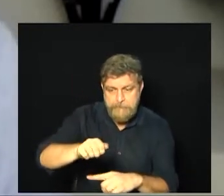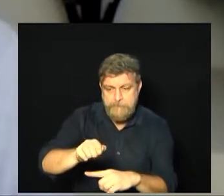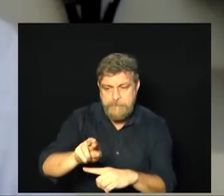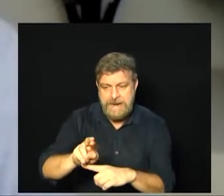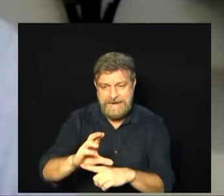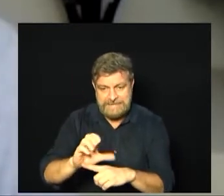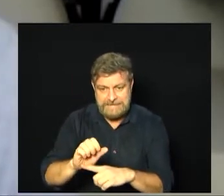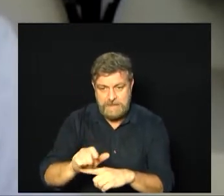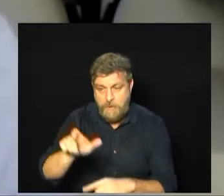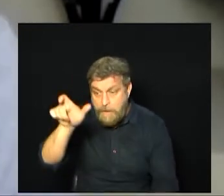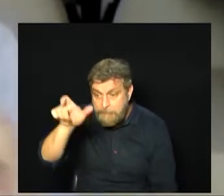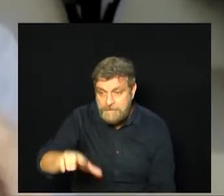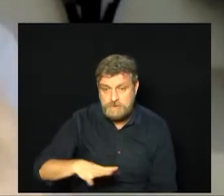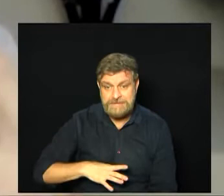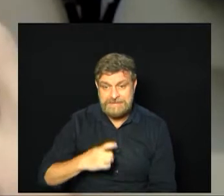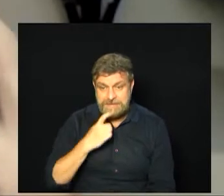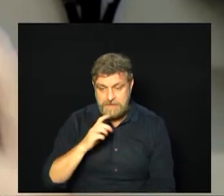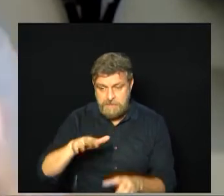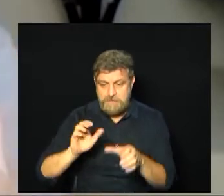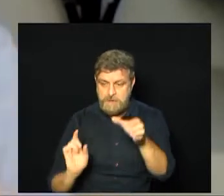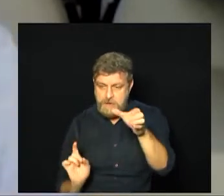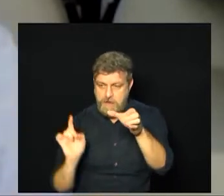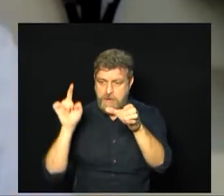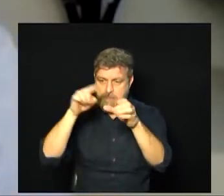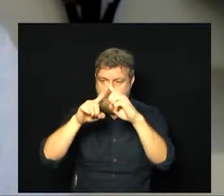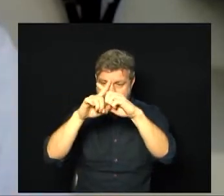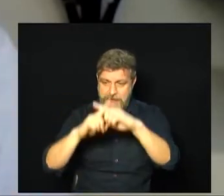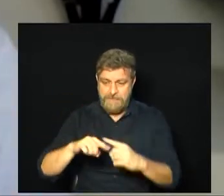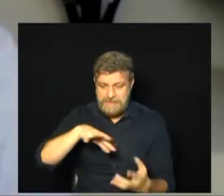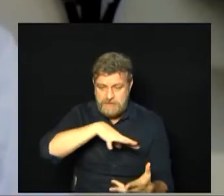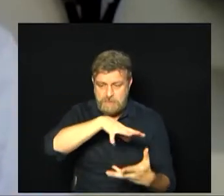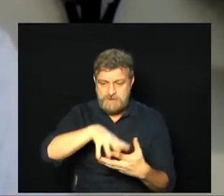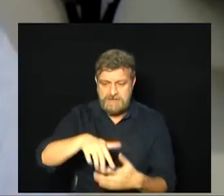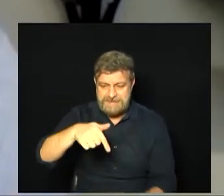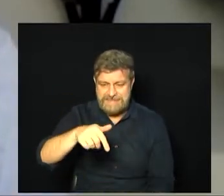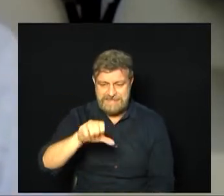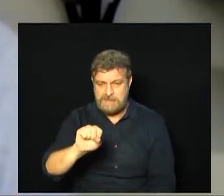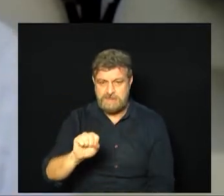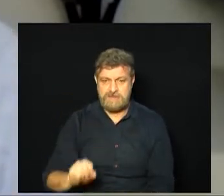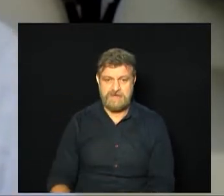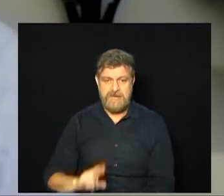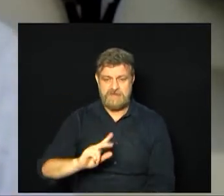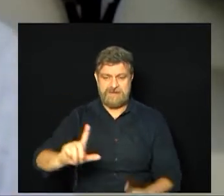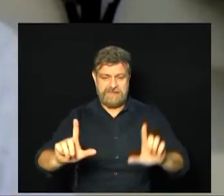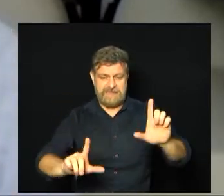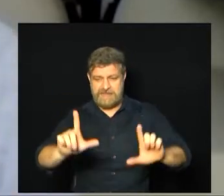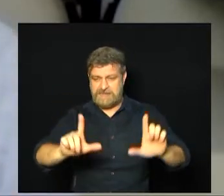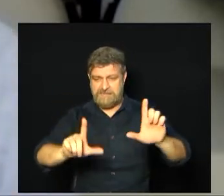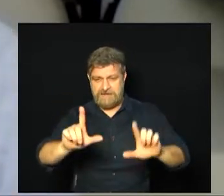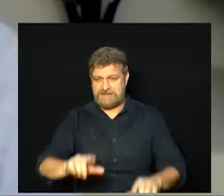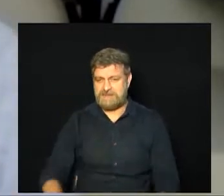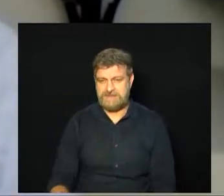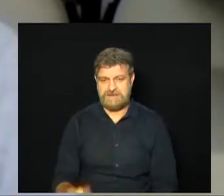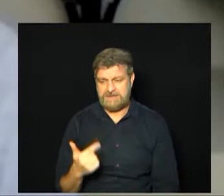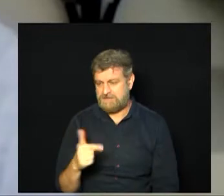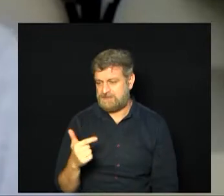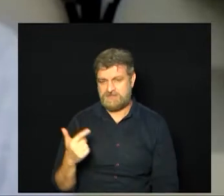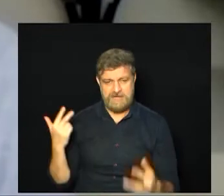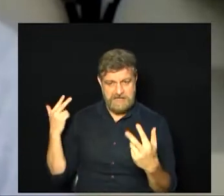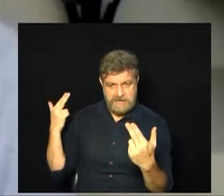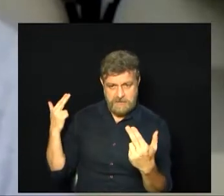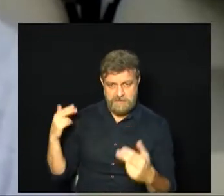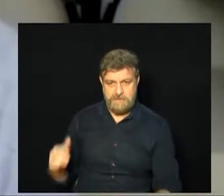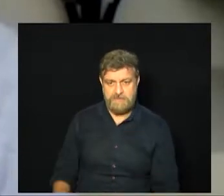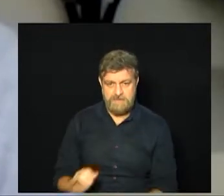Campinas, no Campeonato Mundial de 78, tinha uma transmissão que não é igual a gente tem hoje, já está chegando aqui